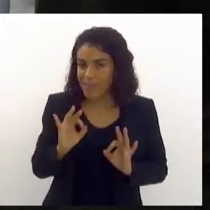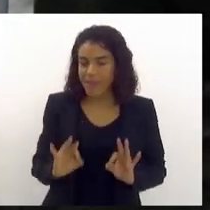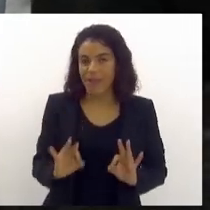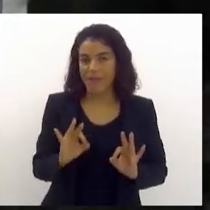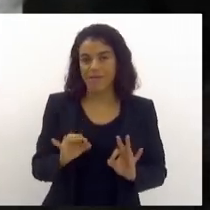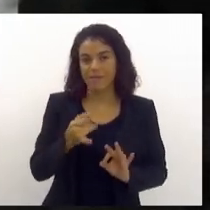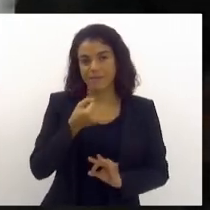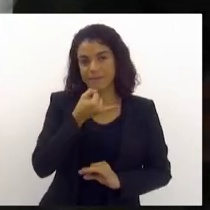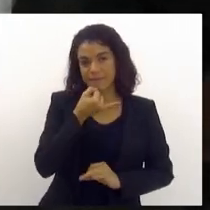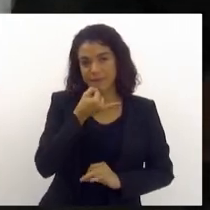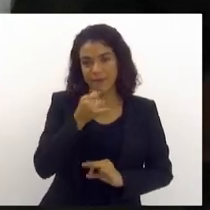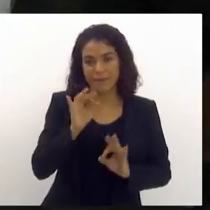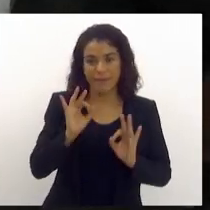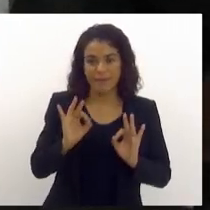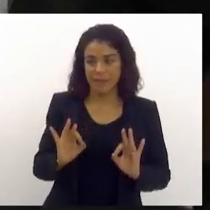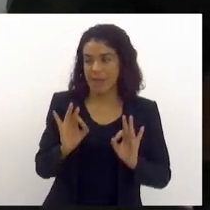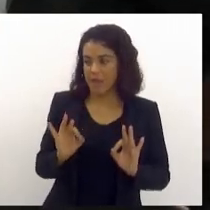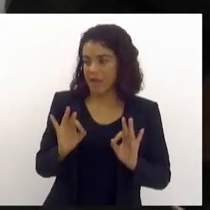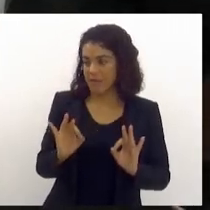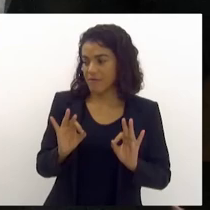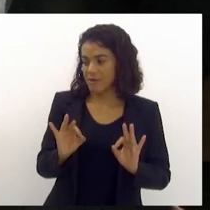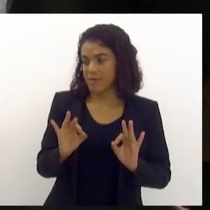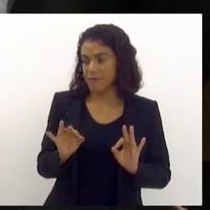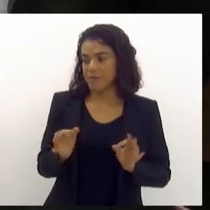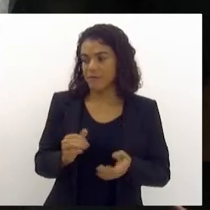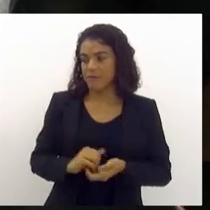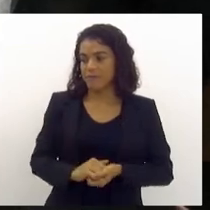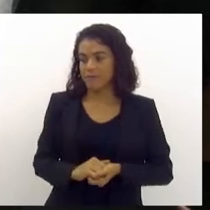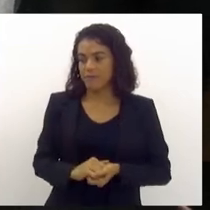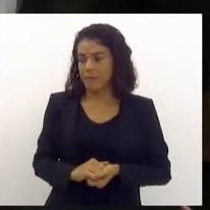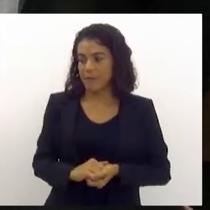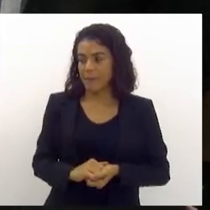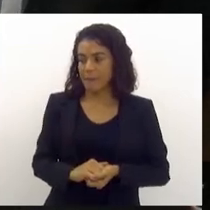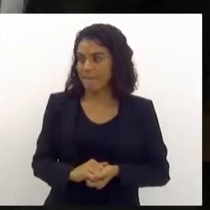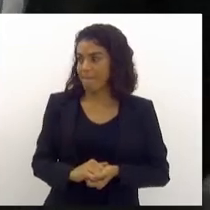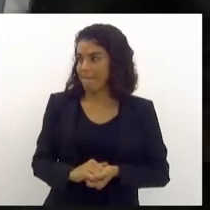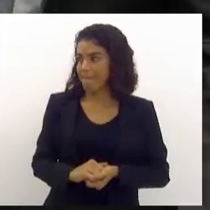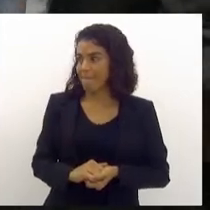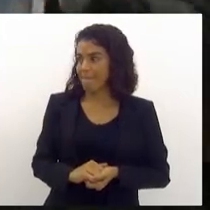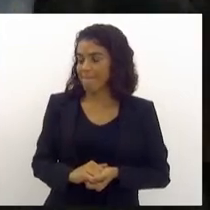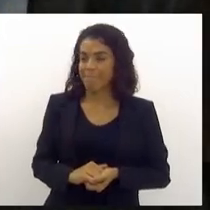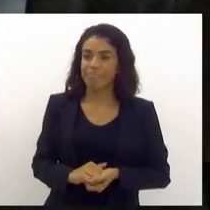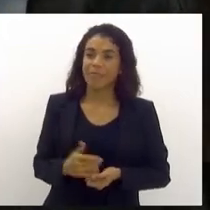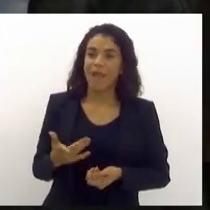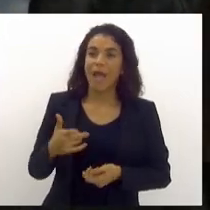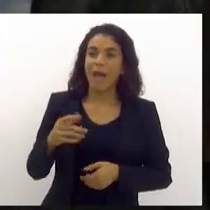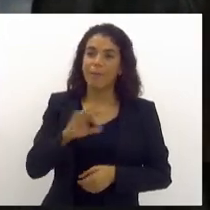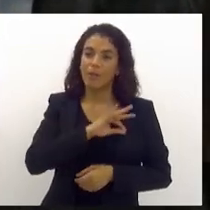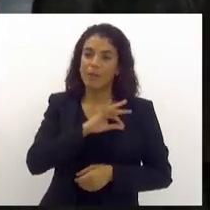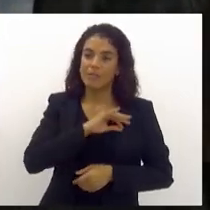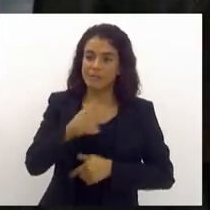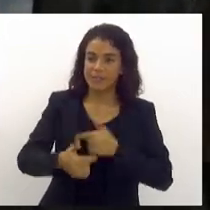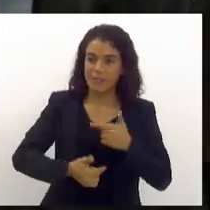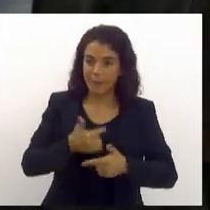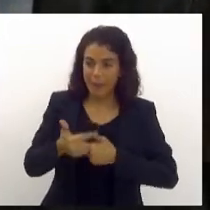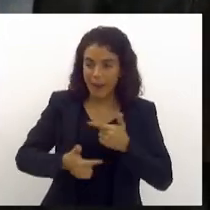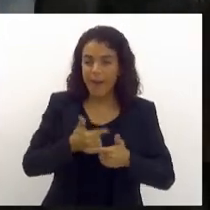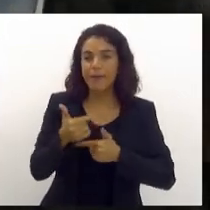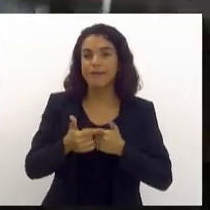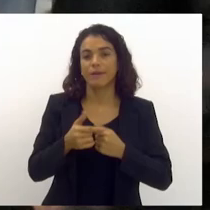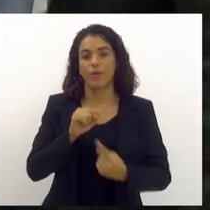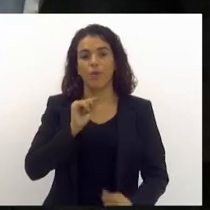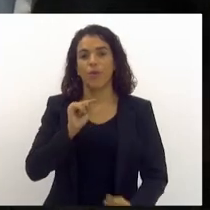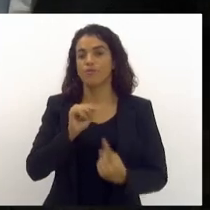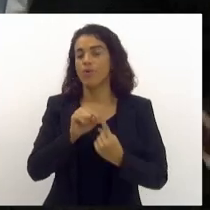presidente. E tudo isso acontece muitas das vezes porque a polícia trabalha, infelizmente,